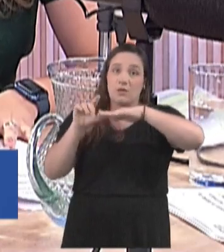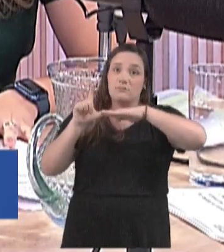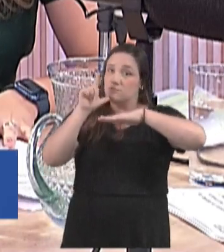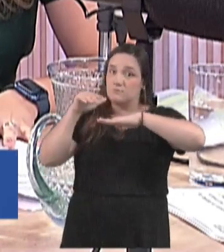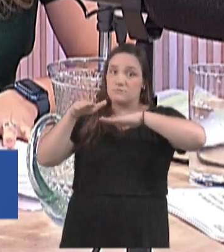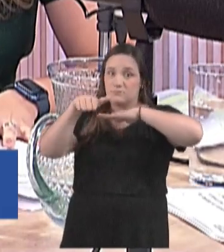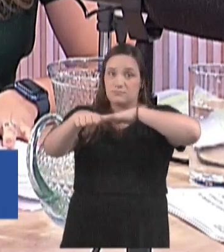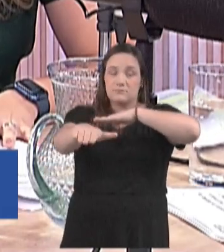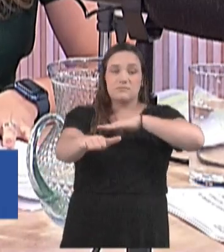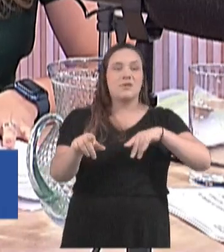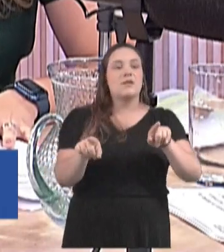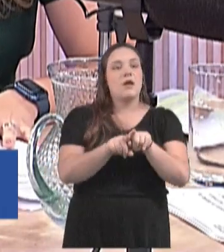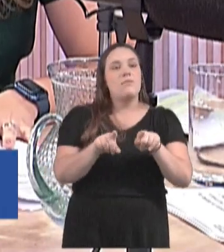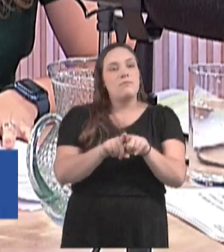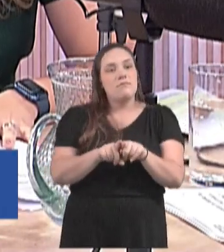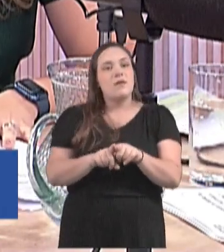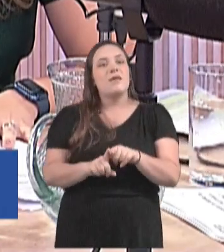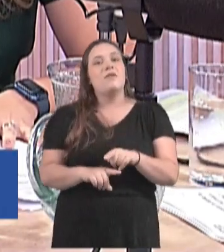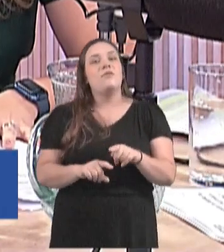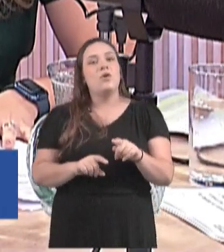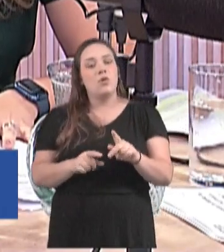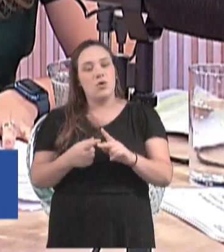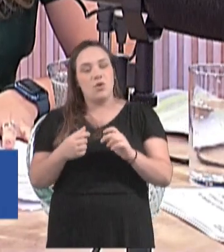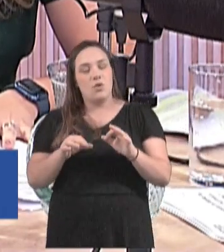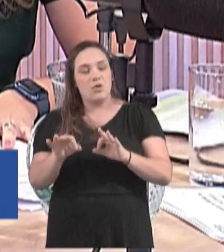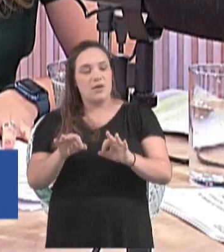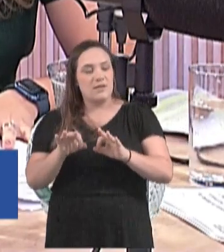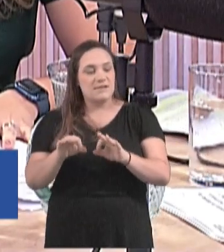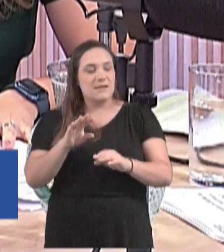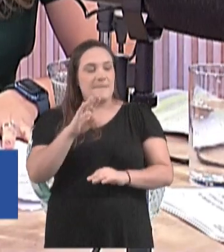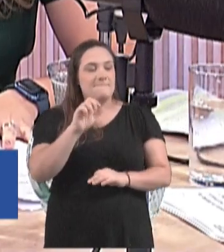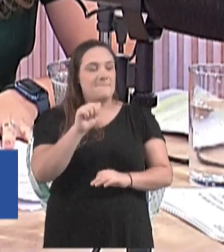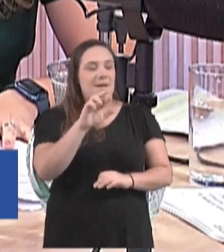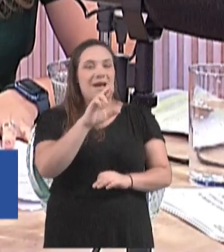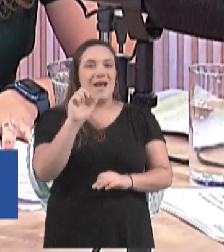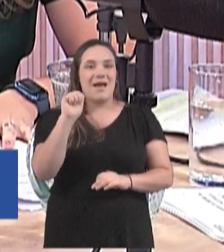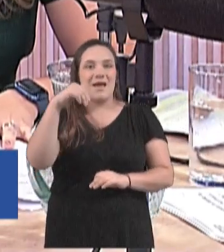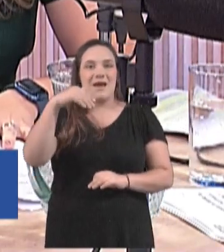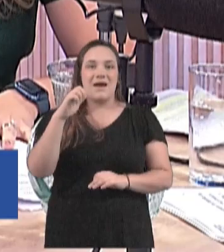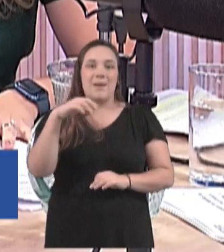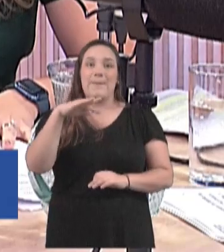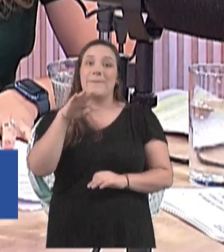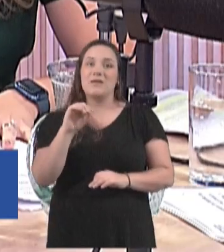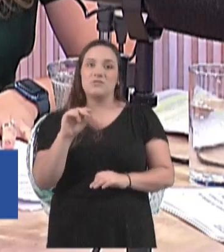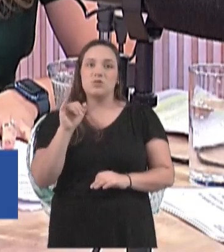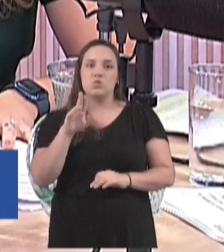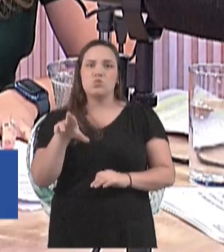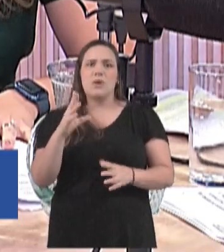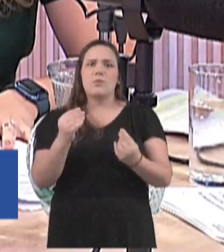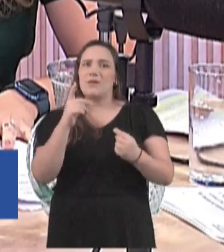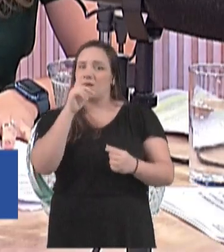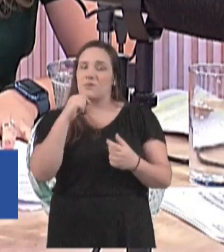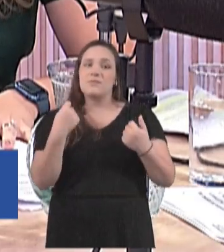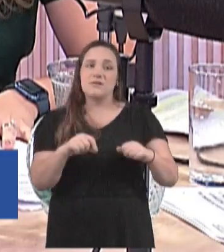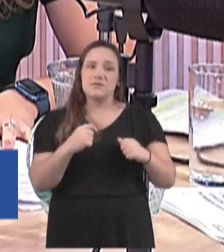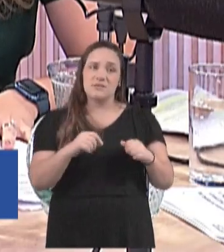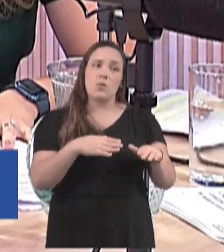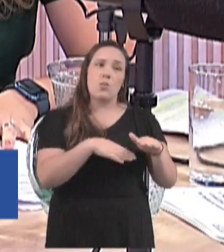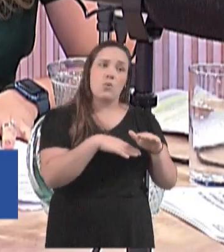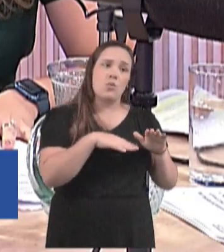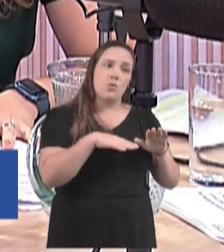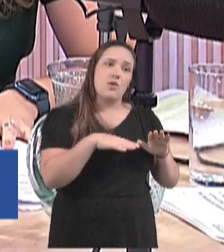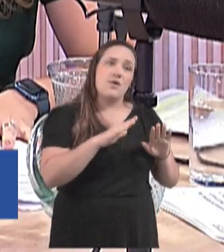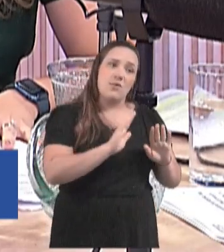dos barramentos que são necessários, porque a pessoa que quer utilizar a água e ela quer utilizar um volume maior de água, ela tem que reservar